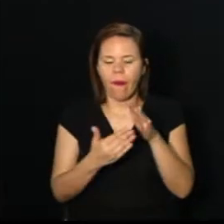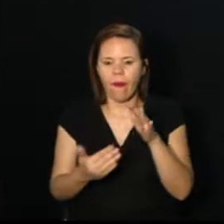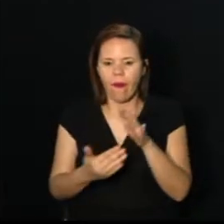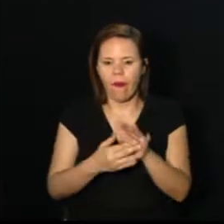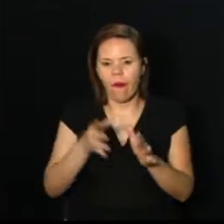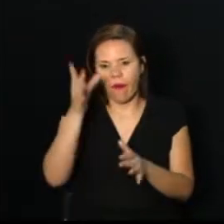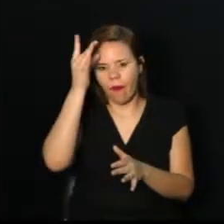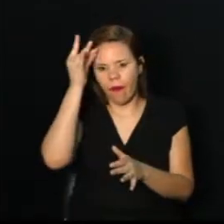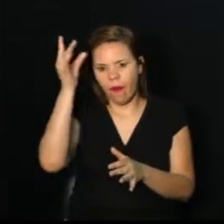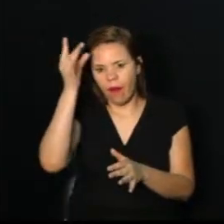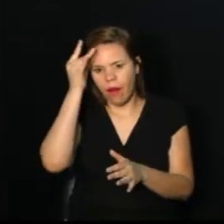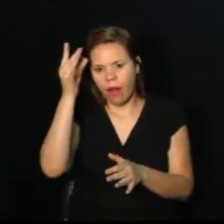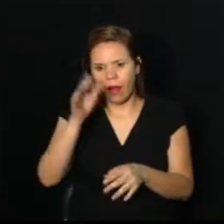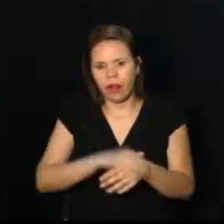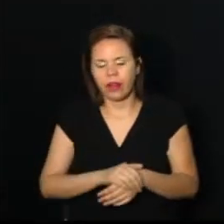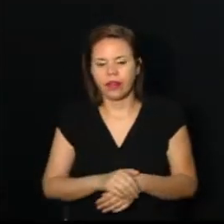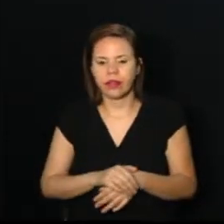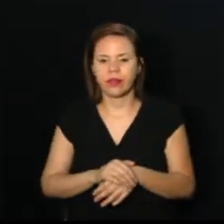tanto sensoriais como